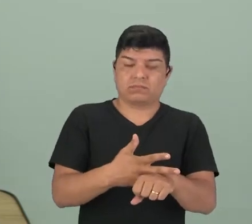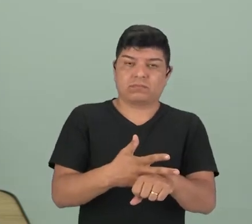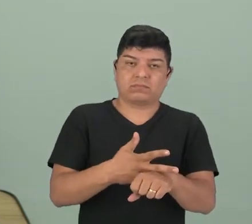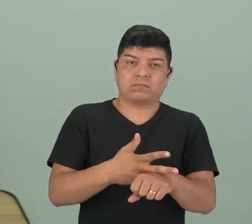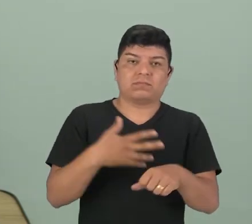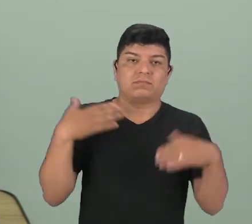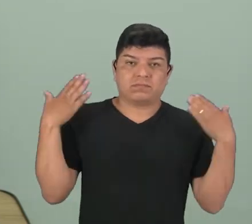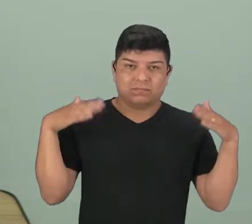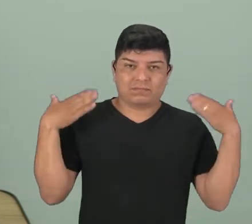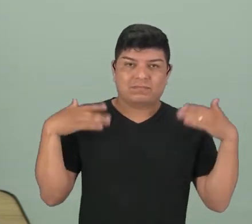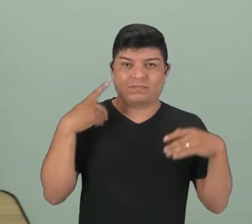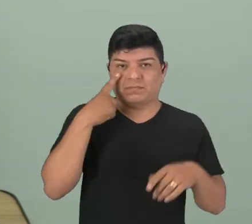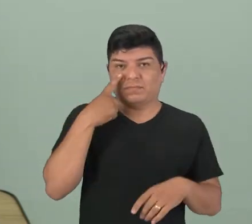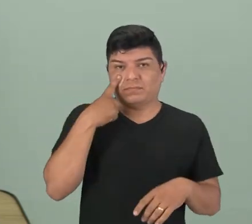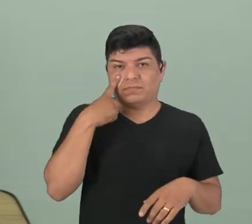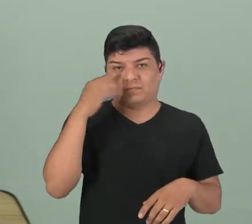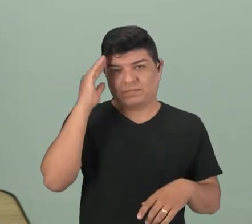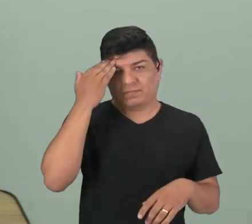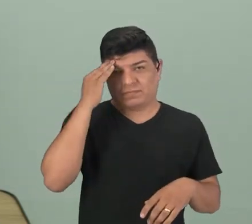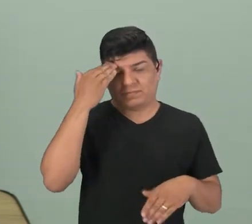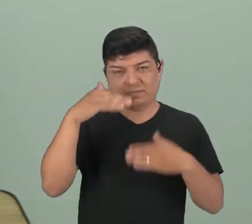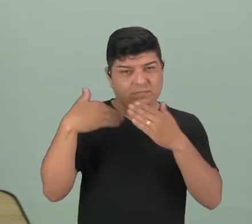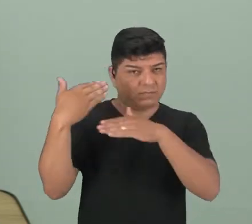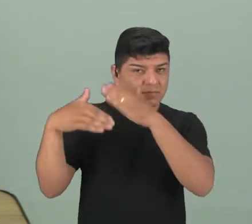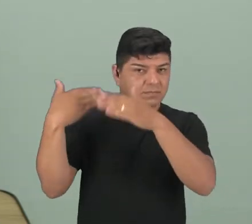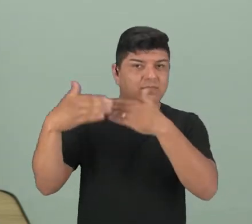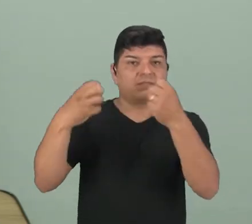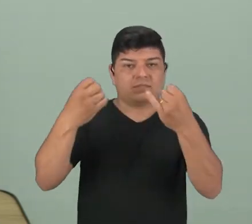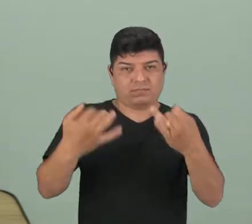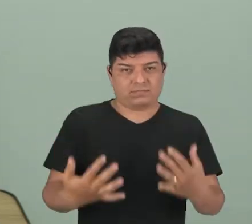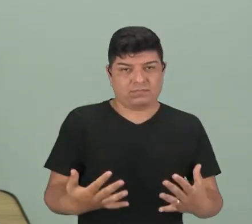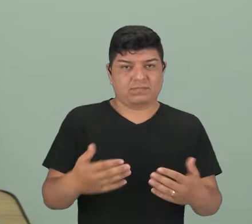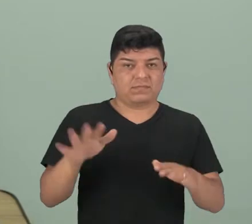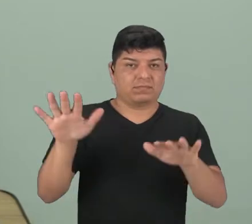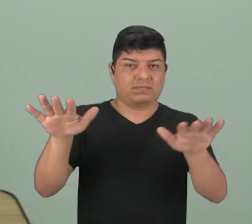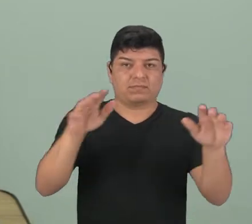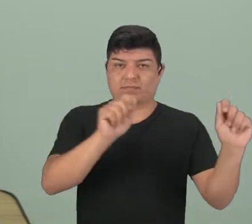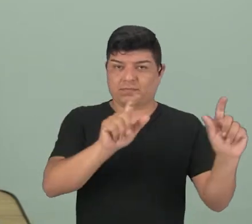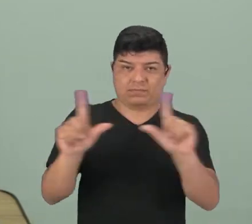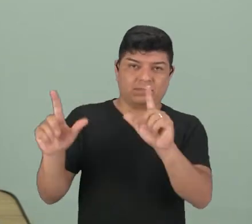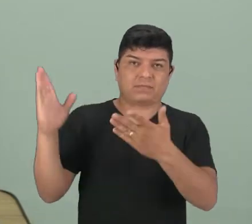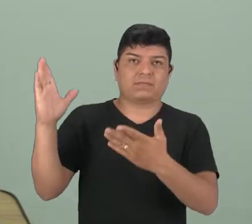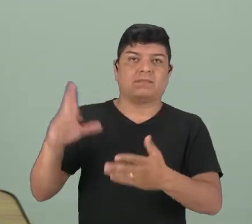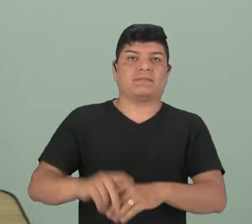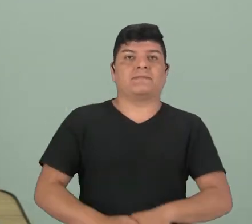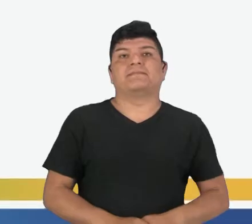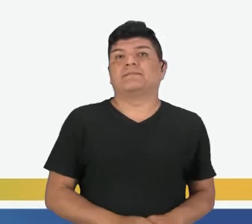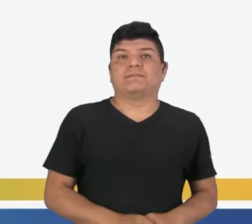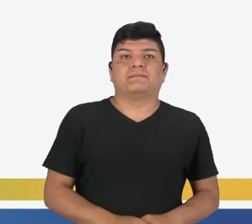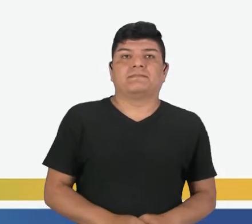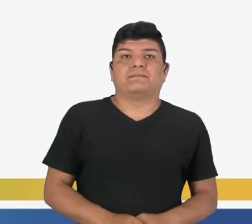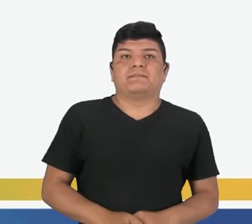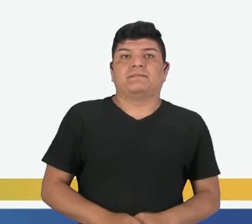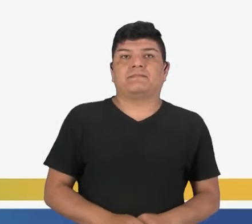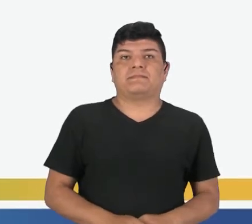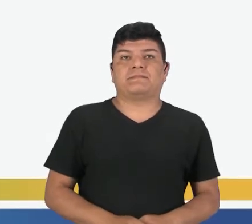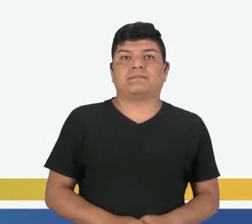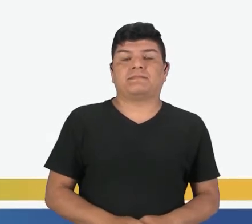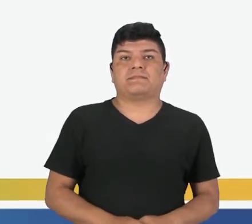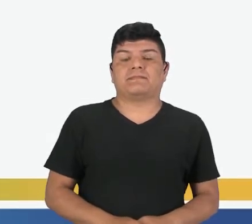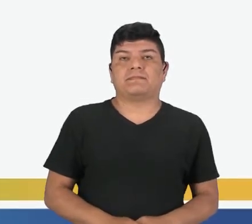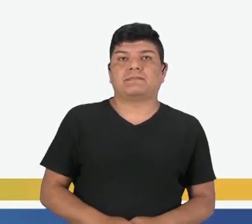bem animado para vocês poderem entender esse processo que eu acabei de explicar. Acompanhe aí na tela, vamos lá.